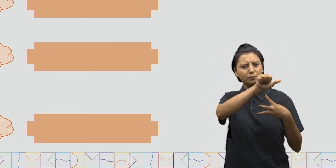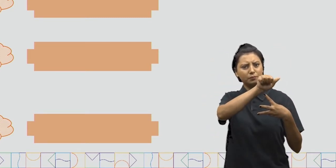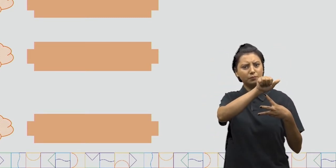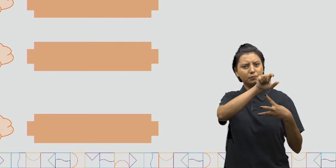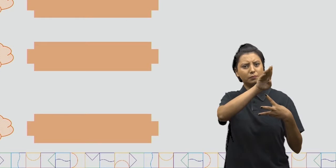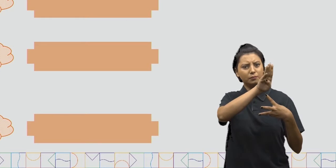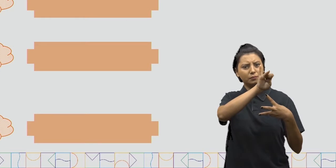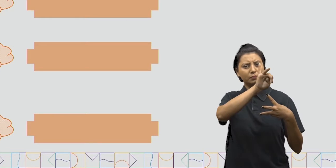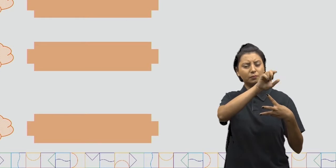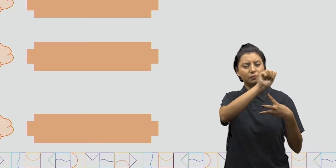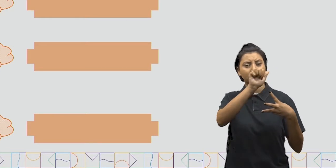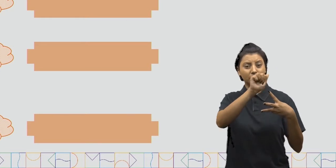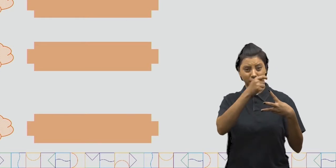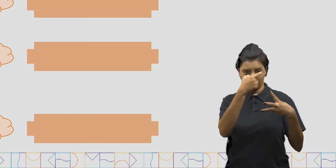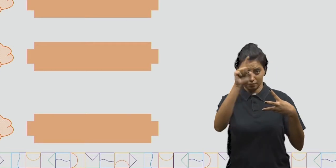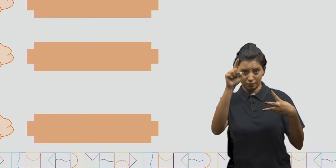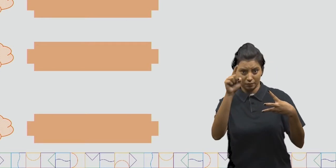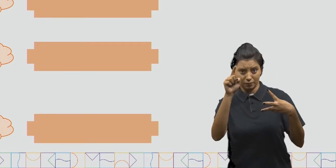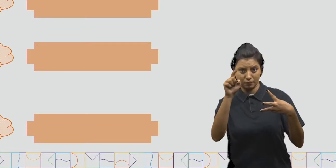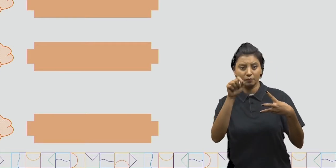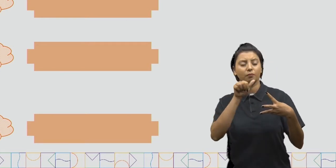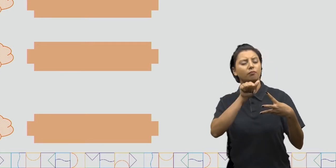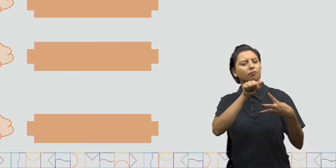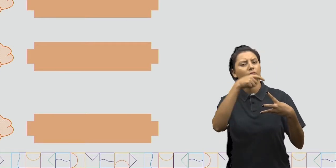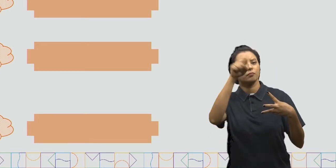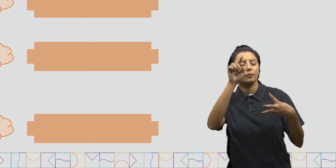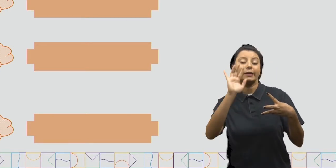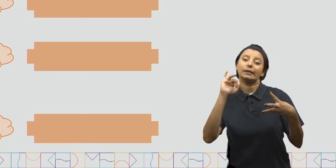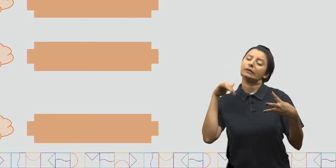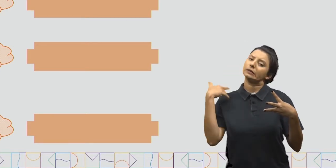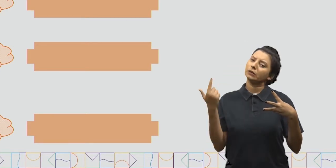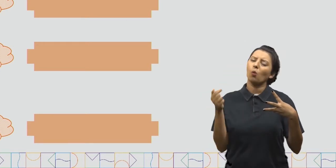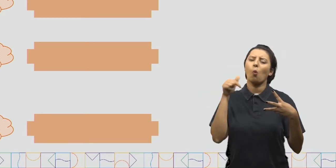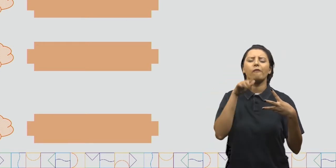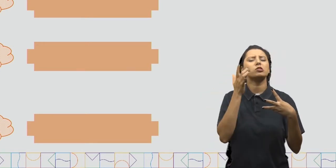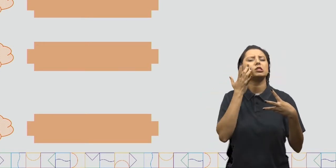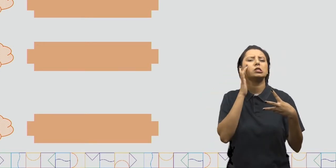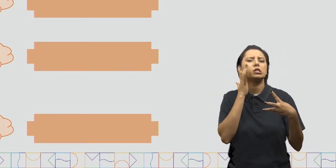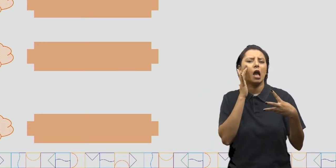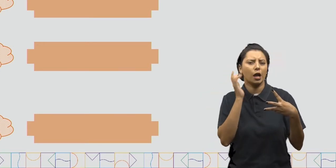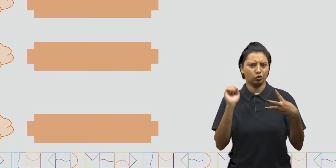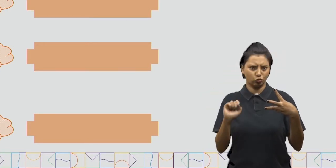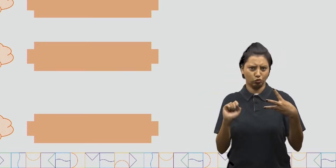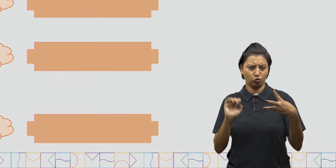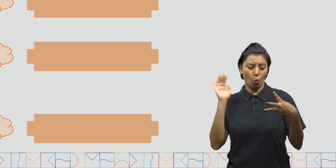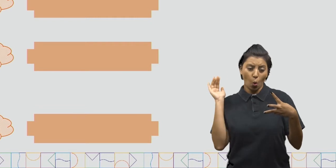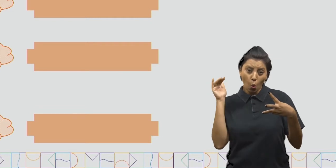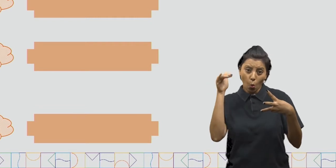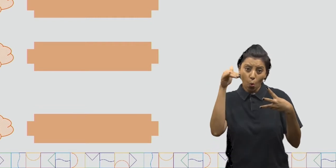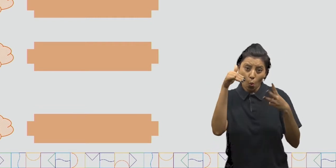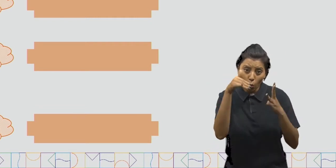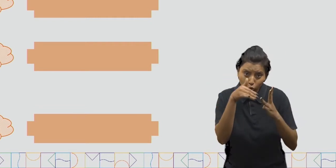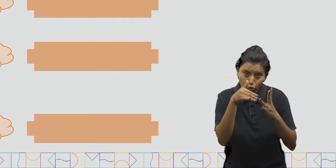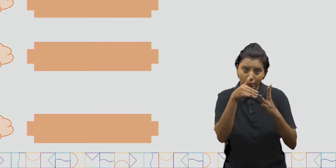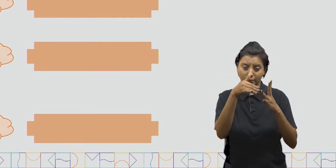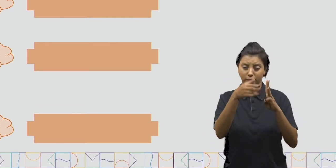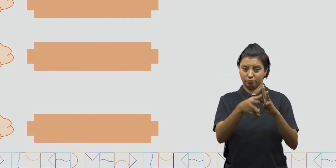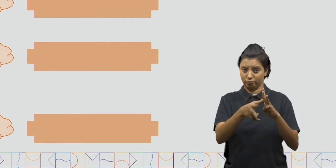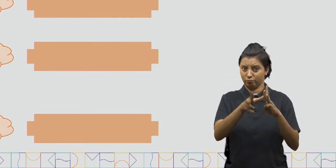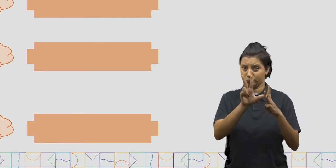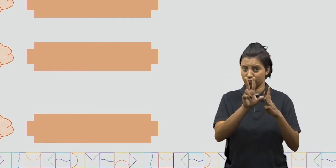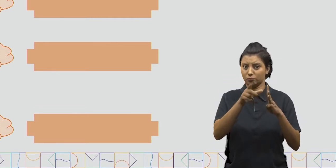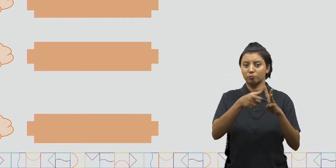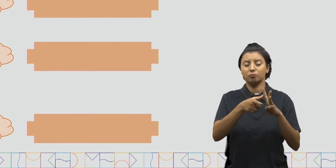a sílaba destacada é a A. Querido aluno, você lembra se ela é a